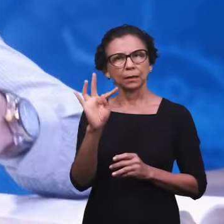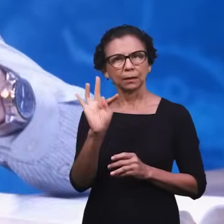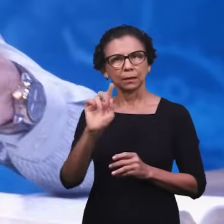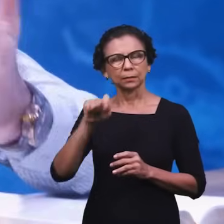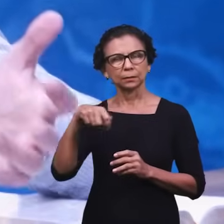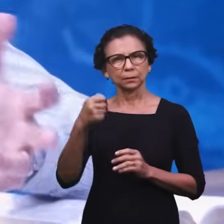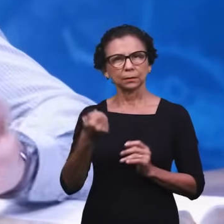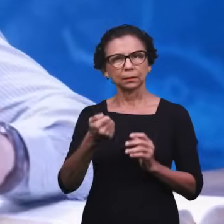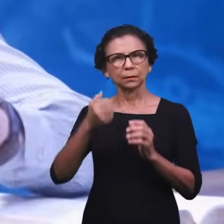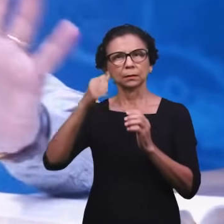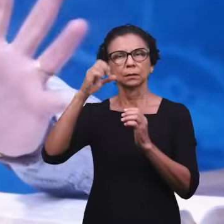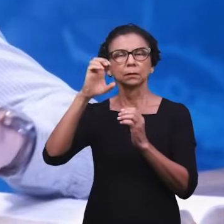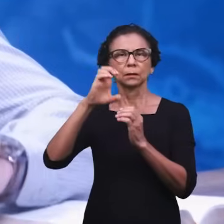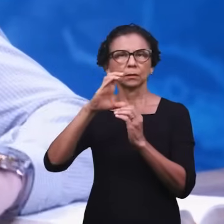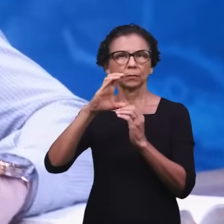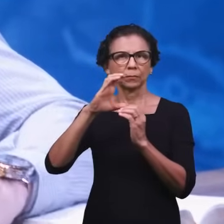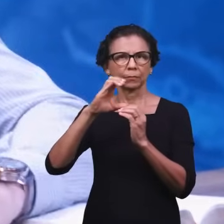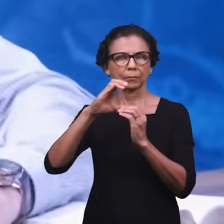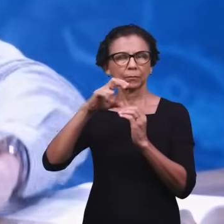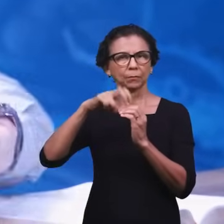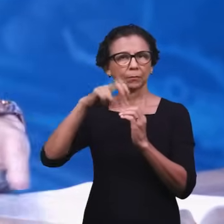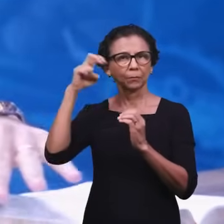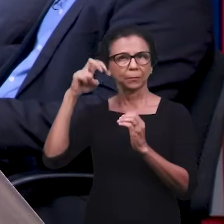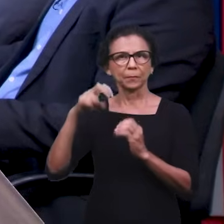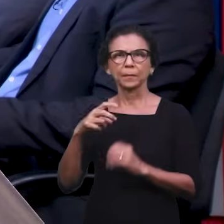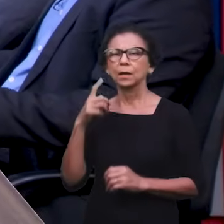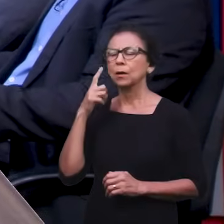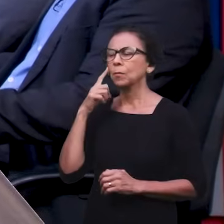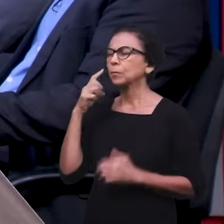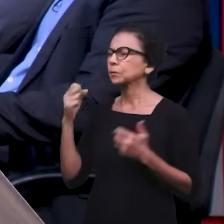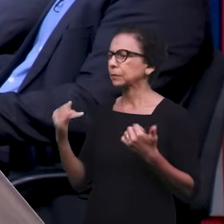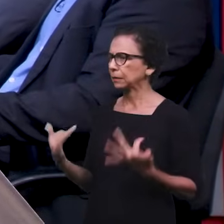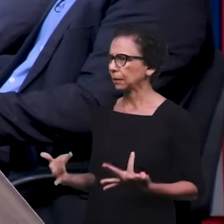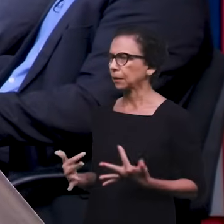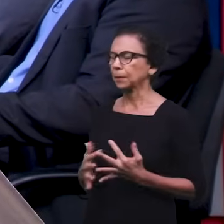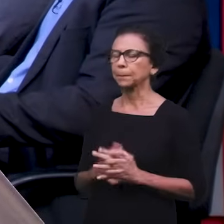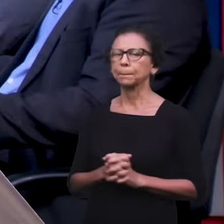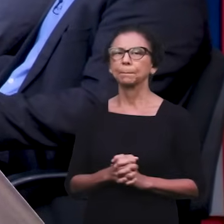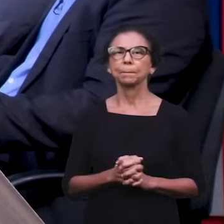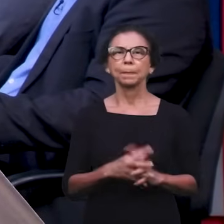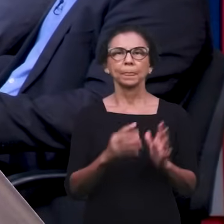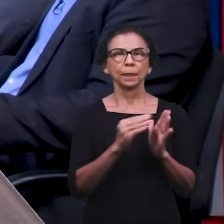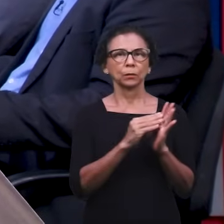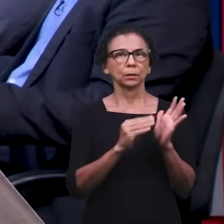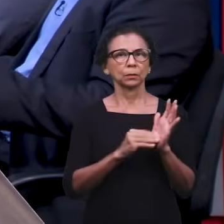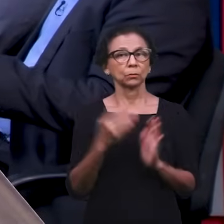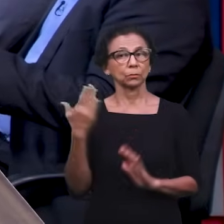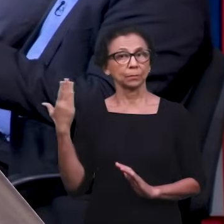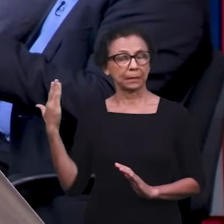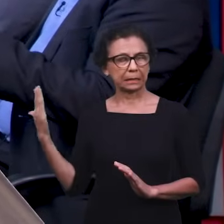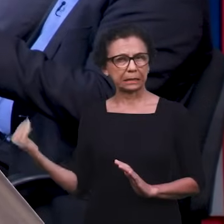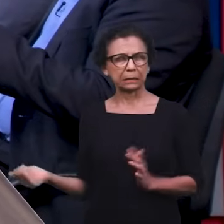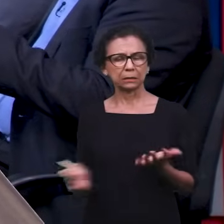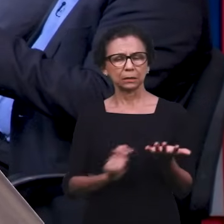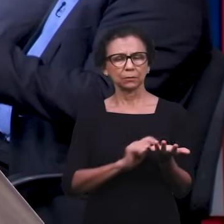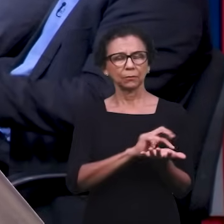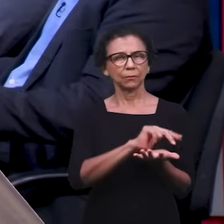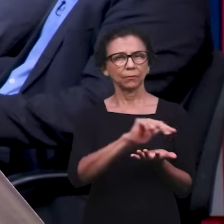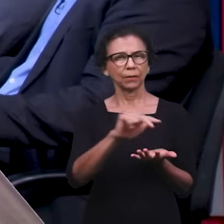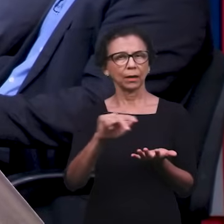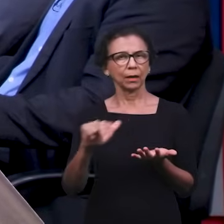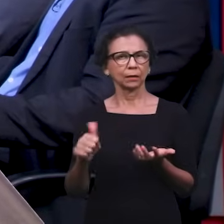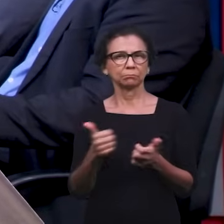quais são as funcionalidades. Falasse um pouquinho a respeito desse tema. No episódio anterior, nós falamos de várias aplicações,